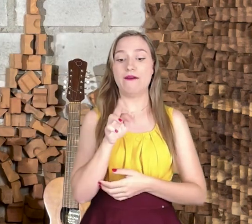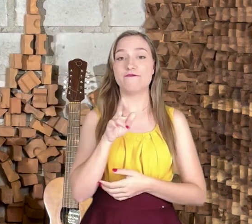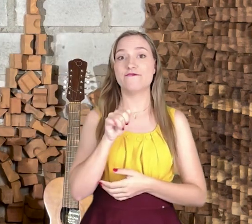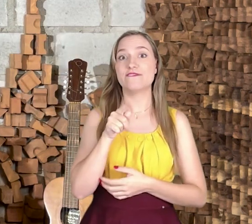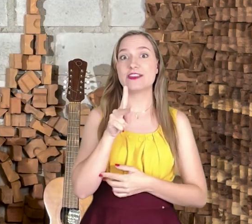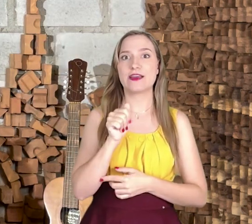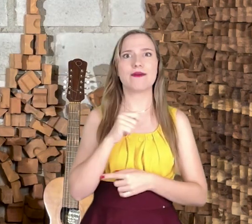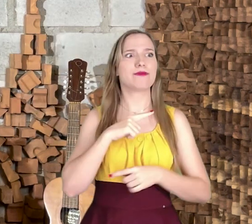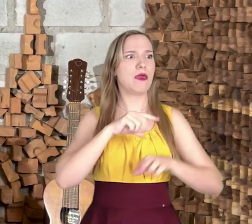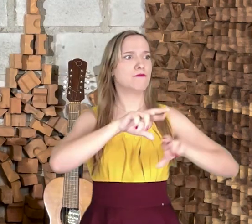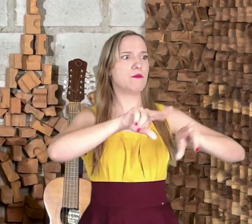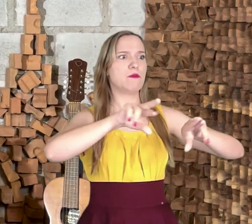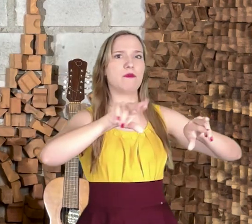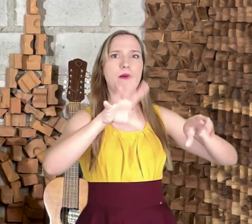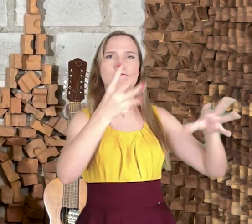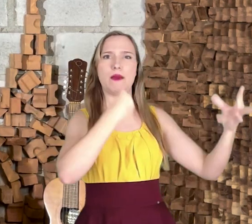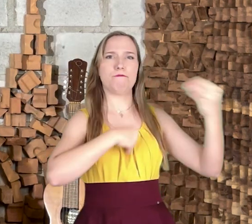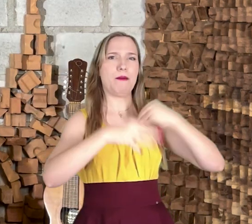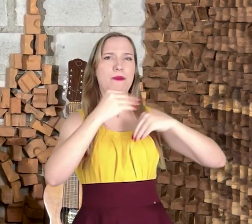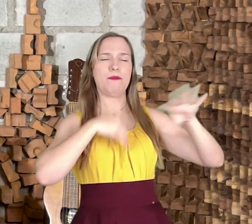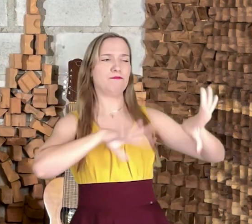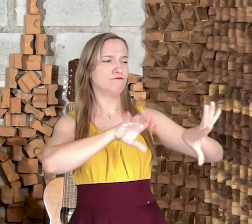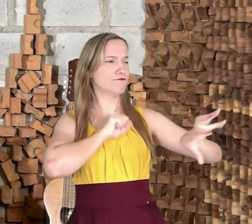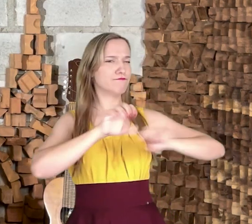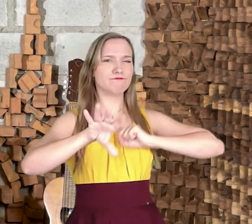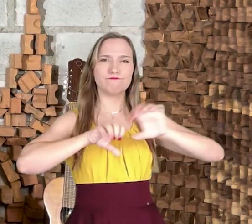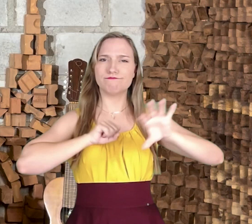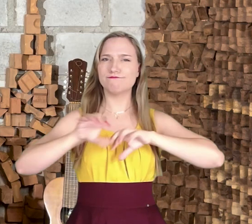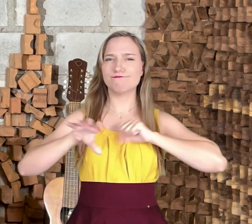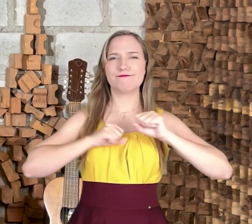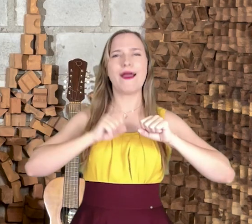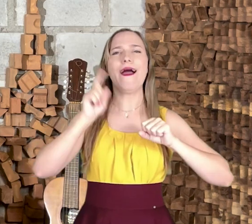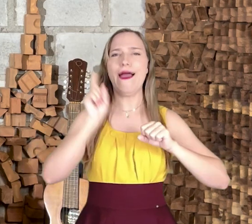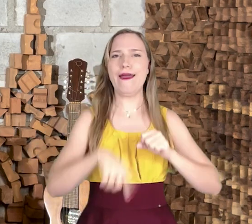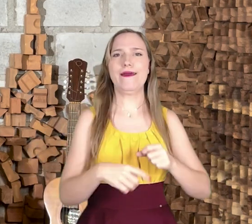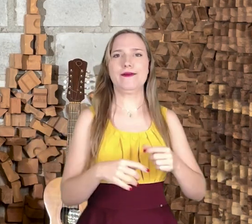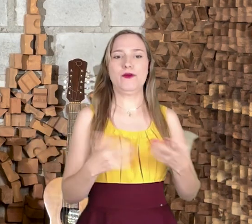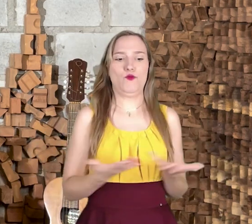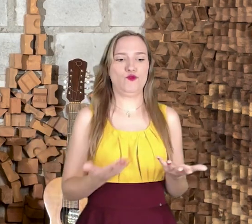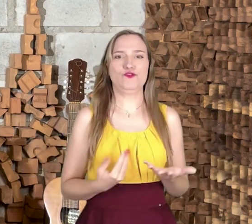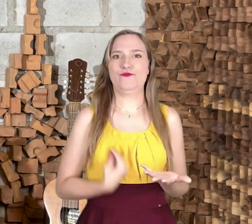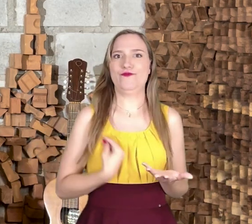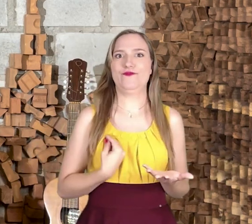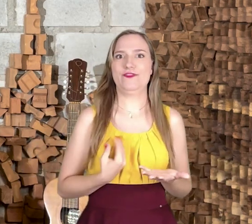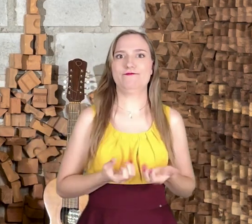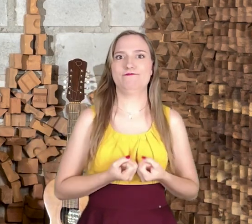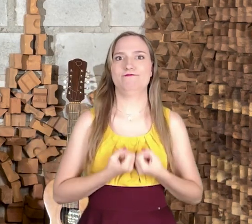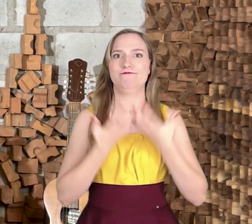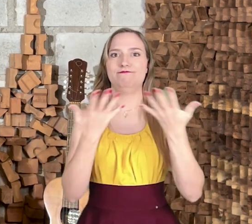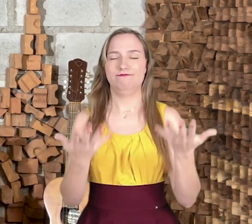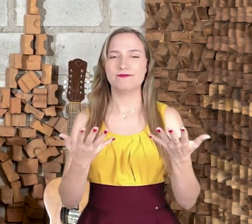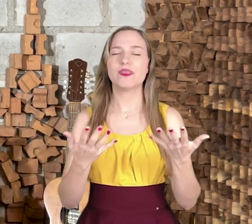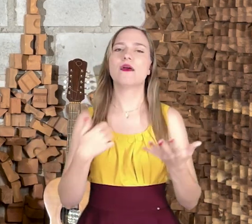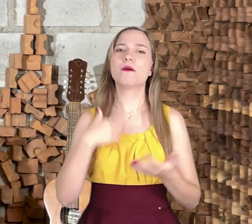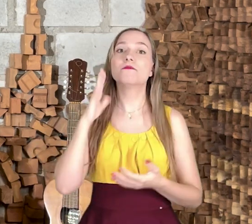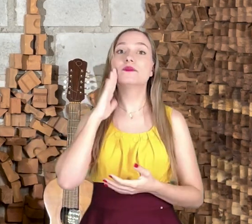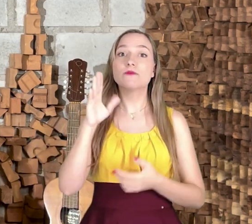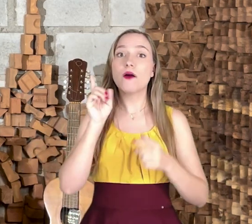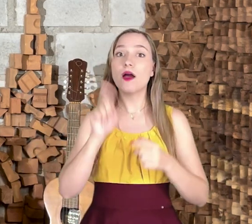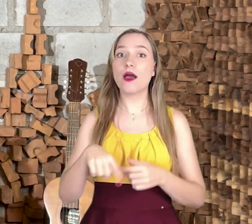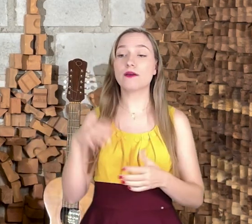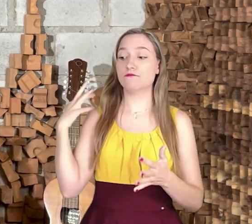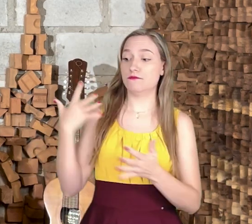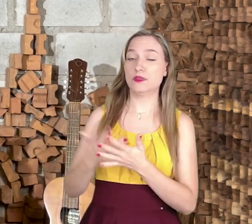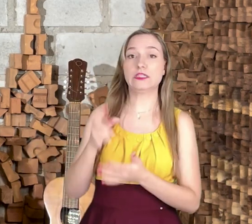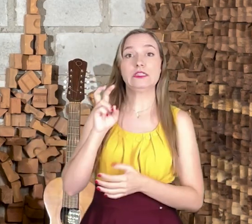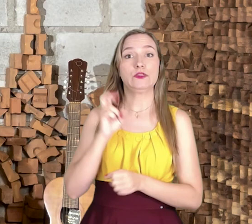comigo. Atualmente, o meu trabalho de maior expressão, eu monto bandas para quadrilhas juninas. E já faz 5 anos que eu